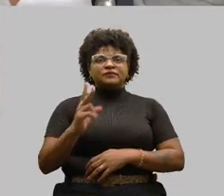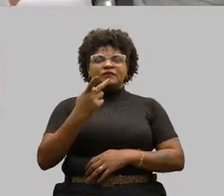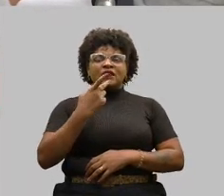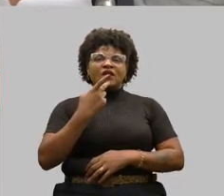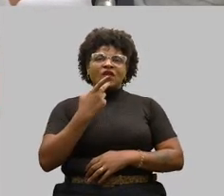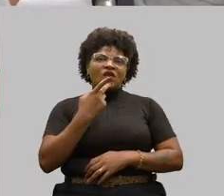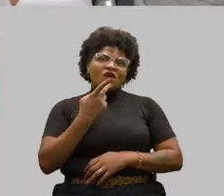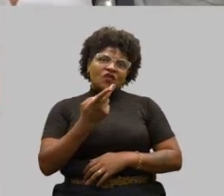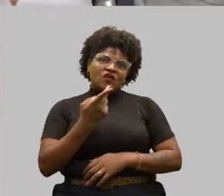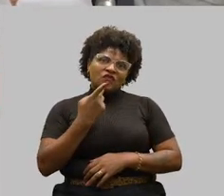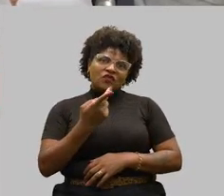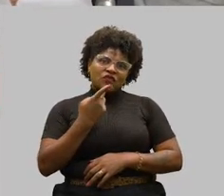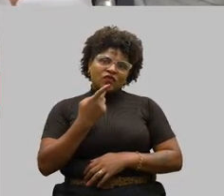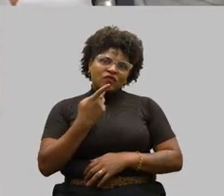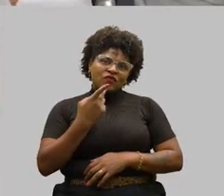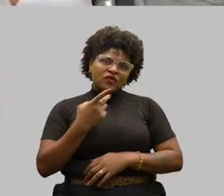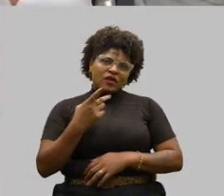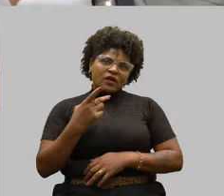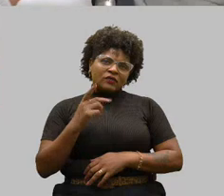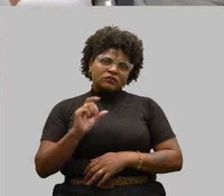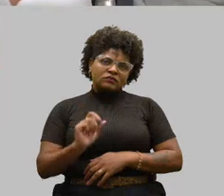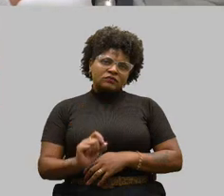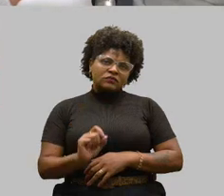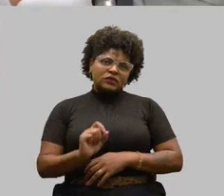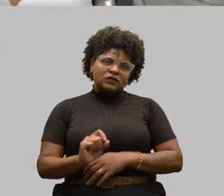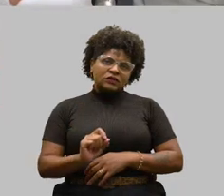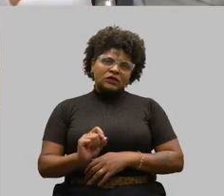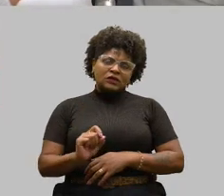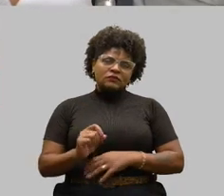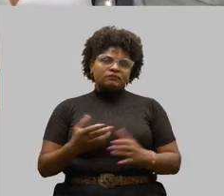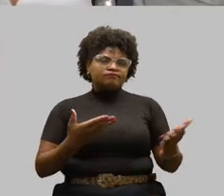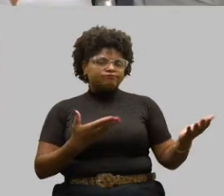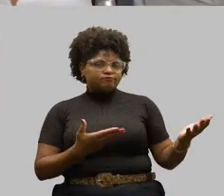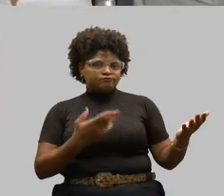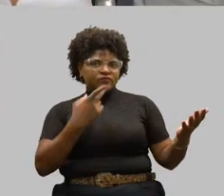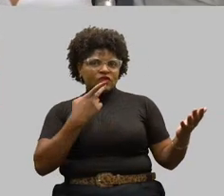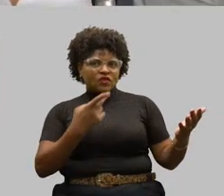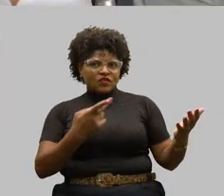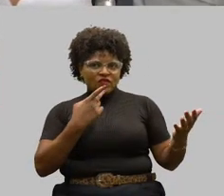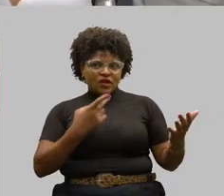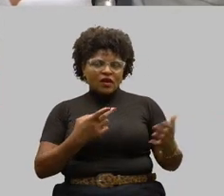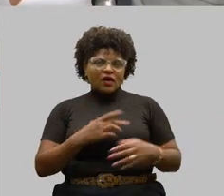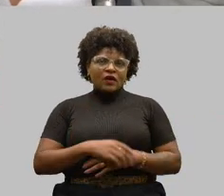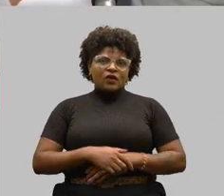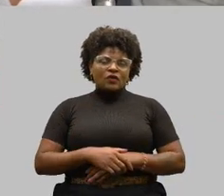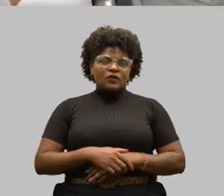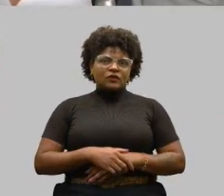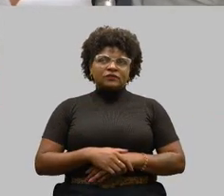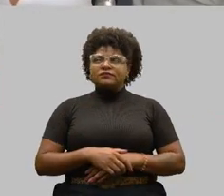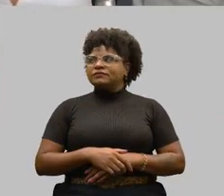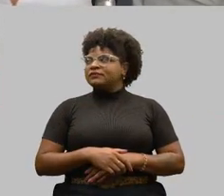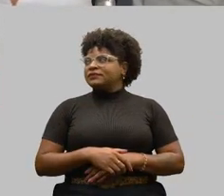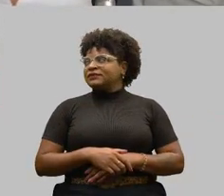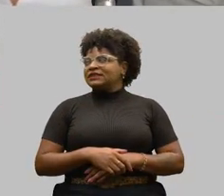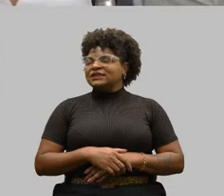os desembargadores Arthur aqui trouxe muito essa questão da empregabilidade no setor público né é que a gente realmente tem